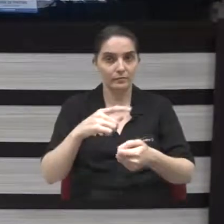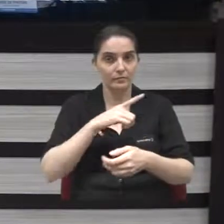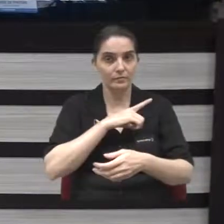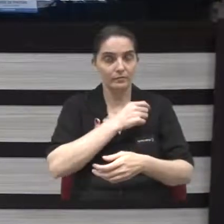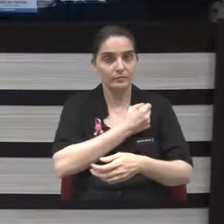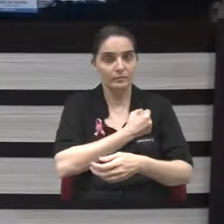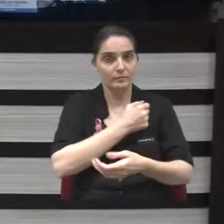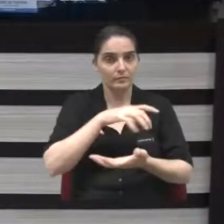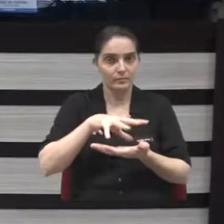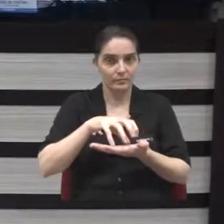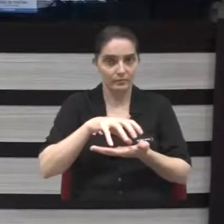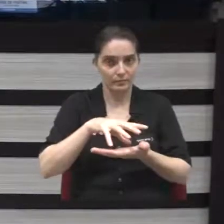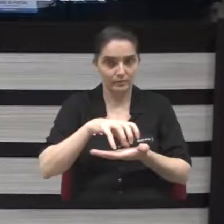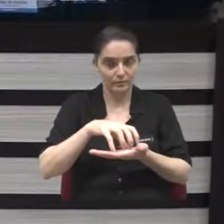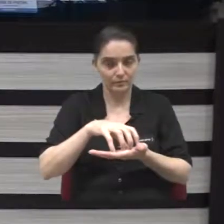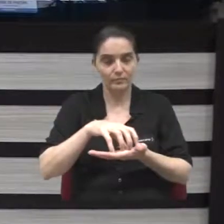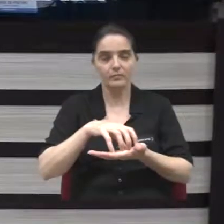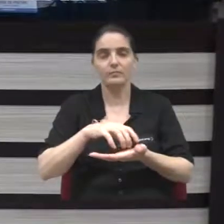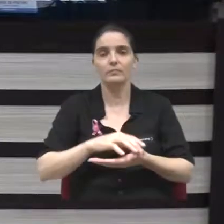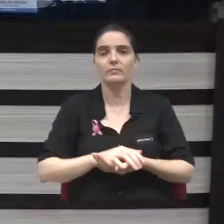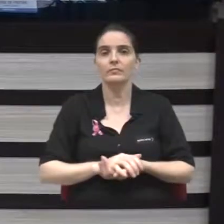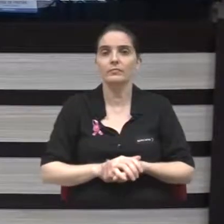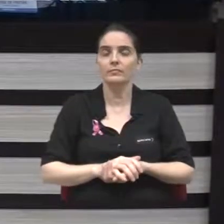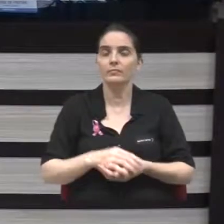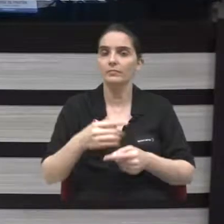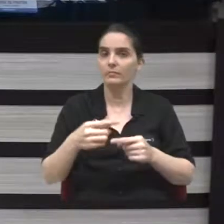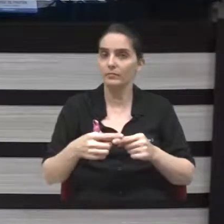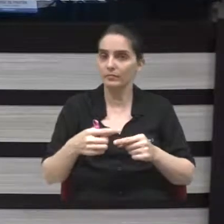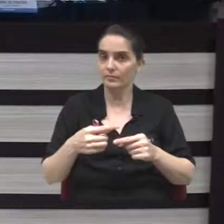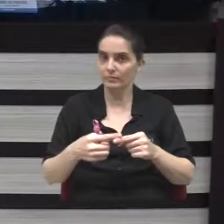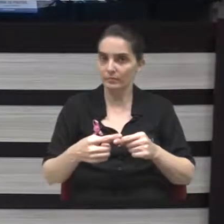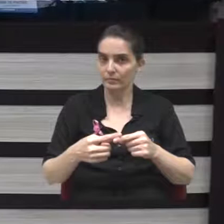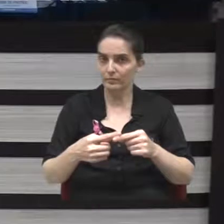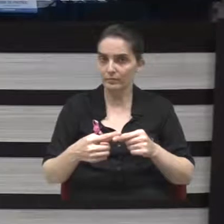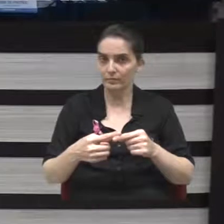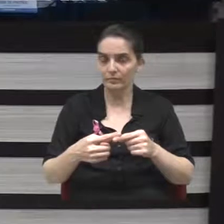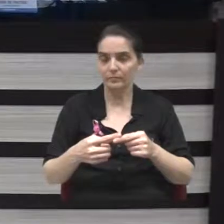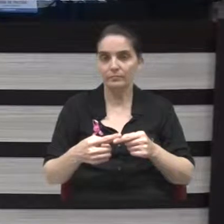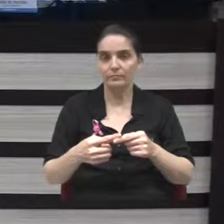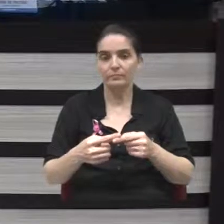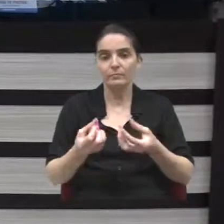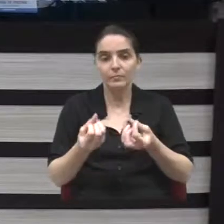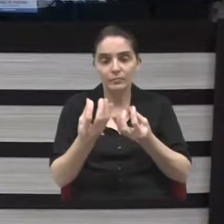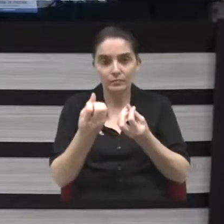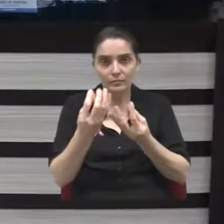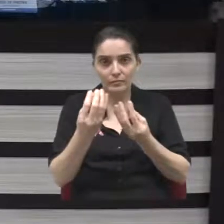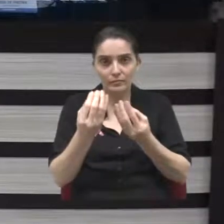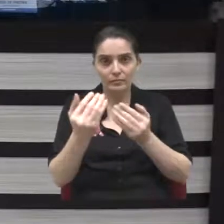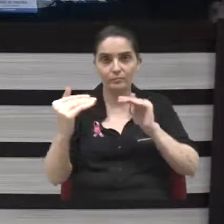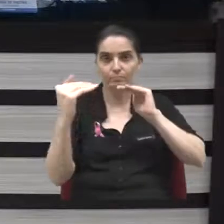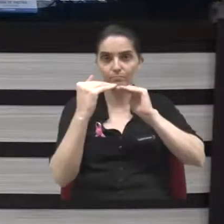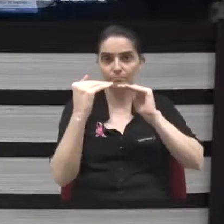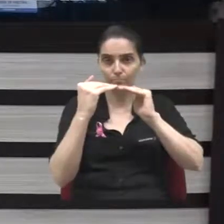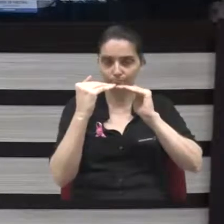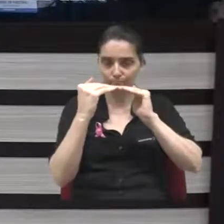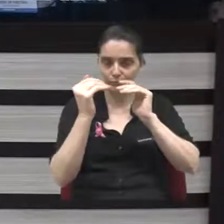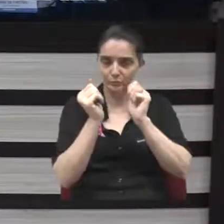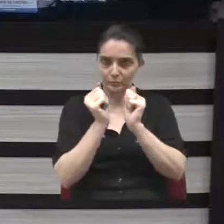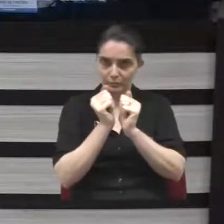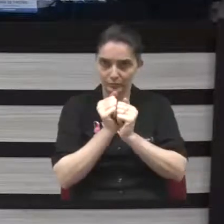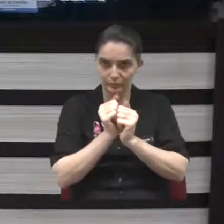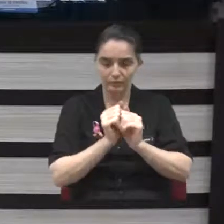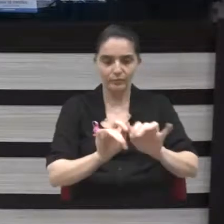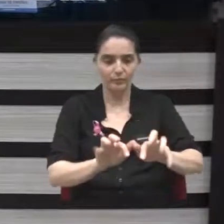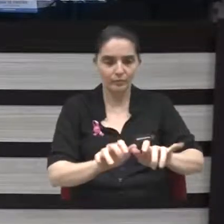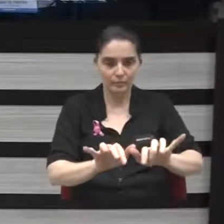cadastro municipal em razão do cruzamento de informações nos sistemas digitais de